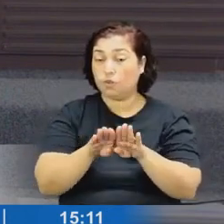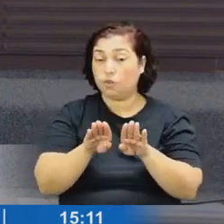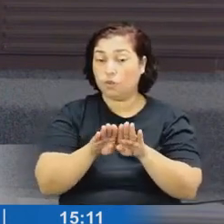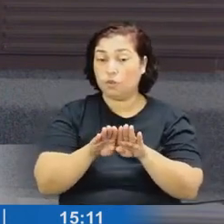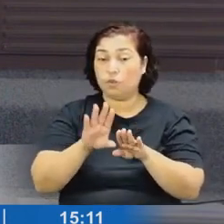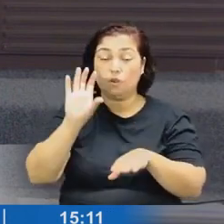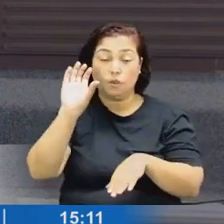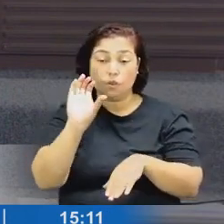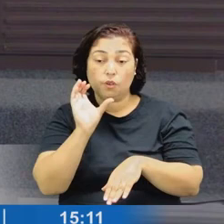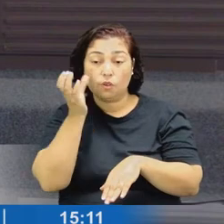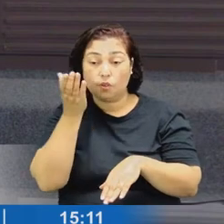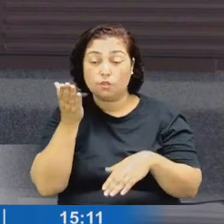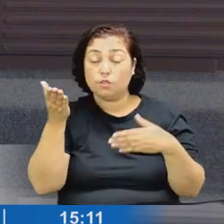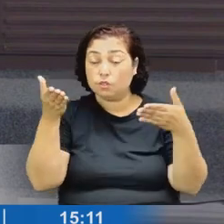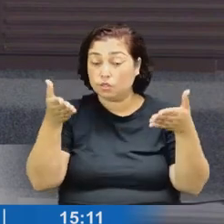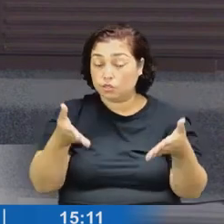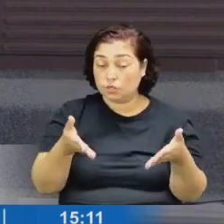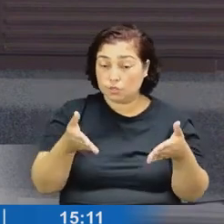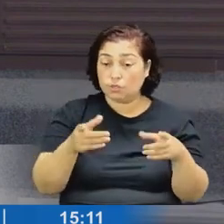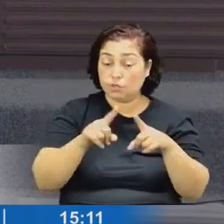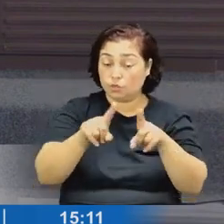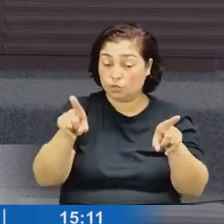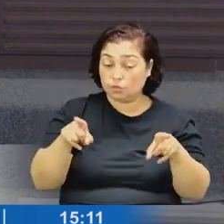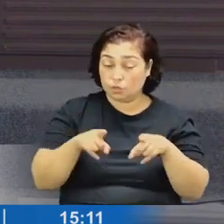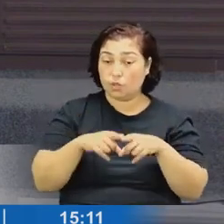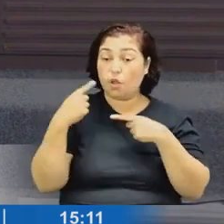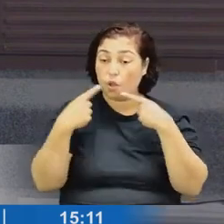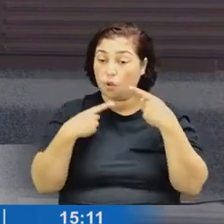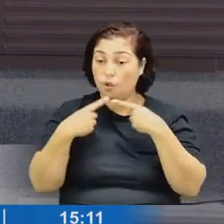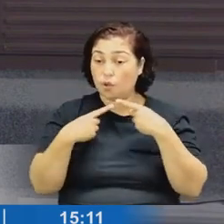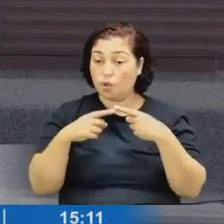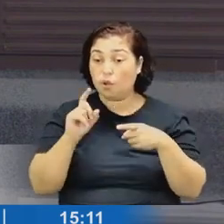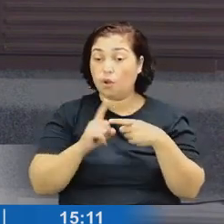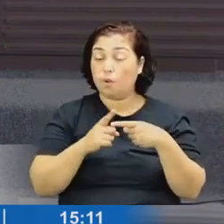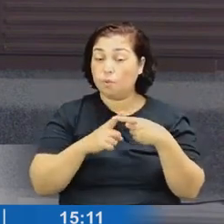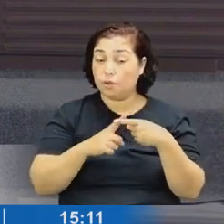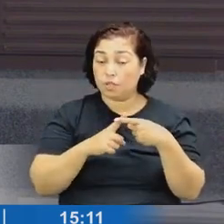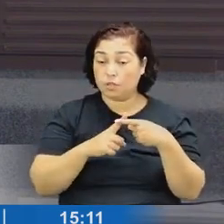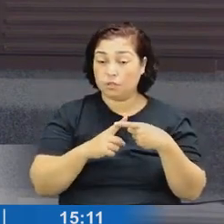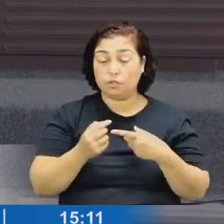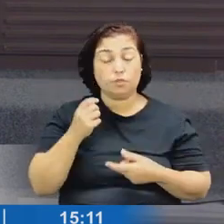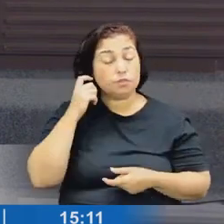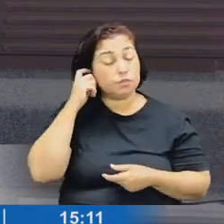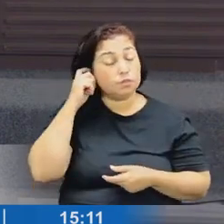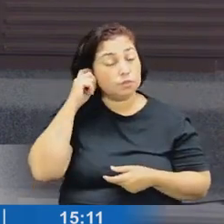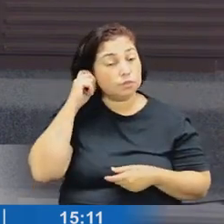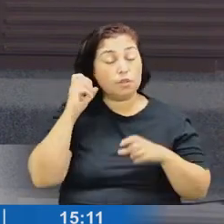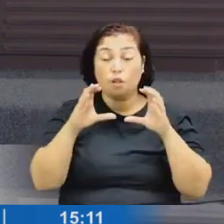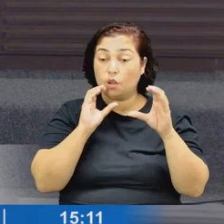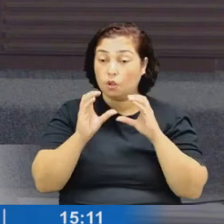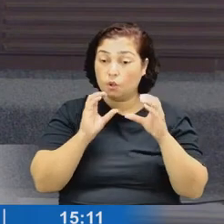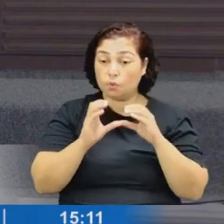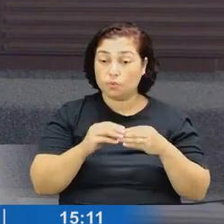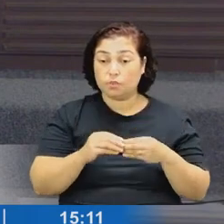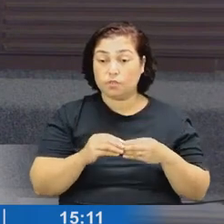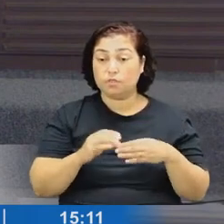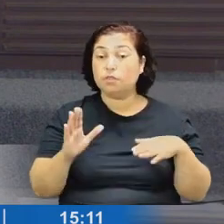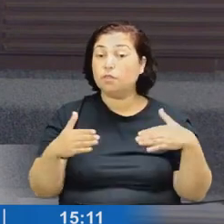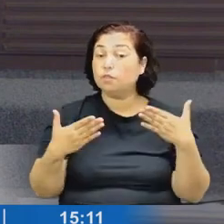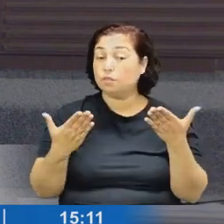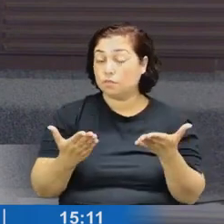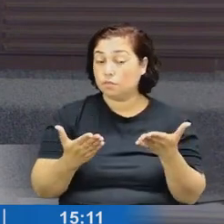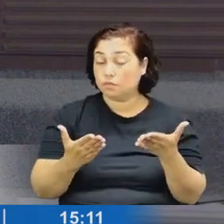acontecem dentro do mandato gente porque é o seguinte vamos lá né a comunicação do mandato é para quê